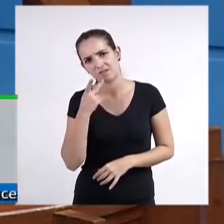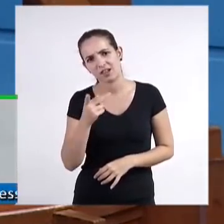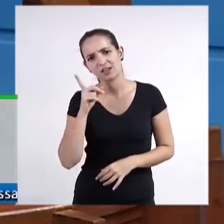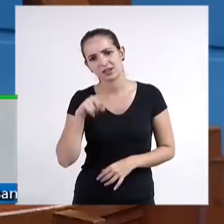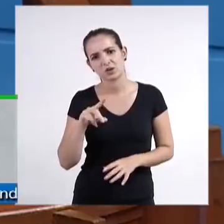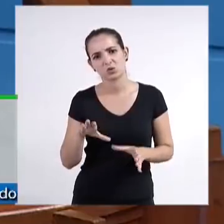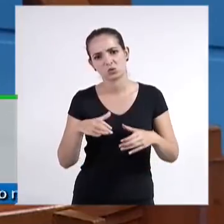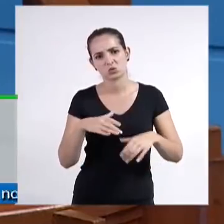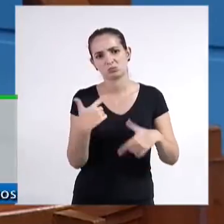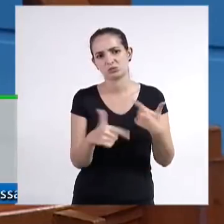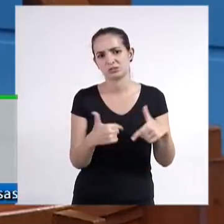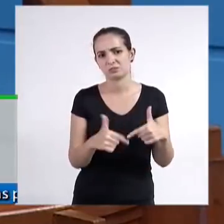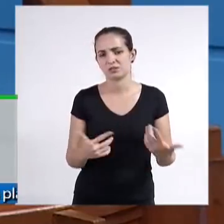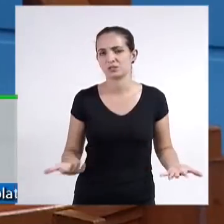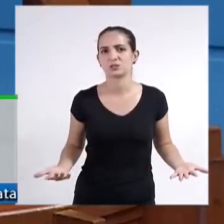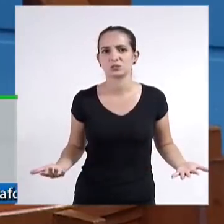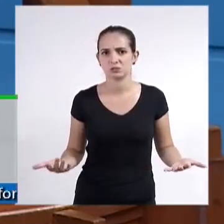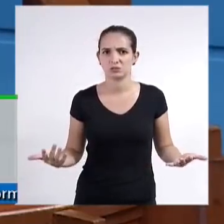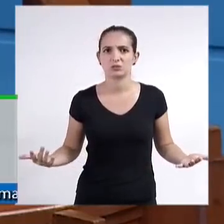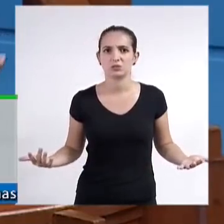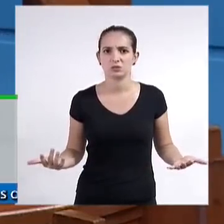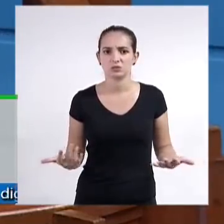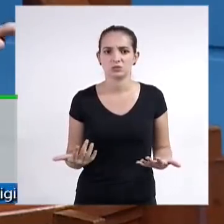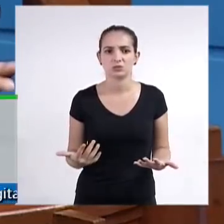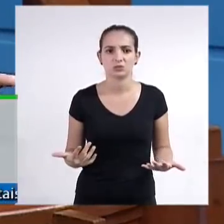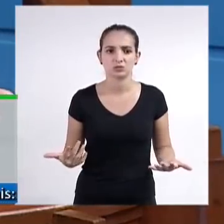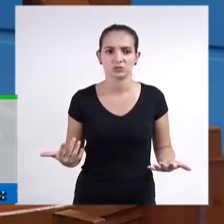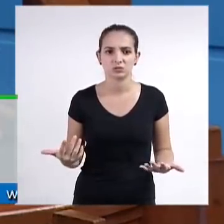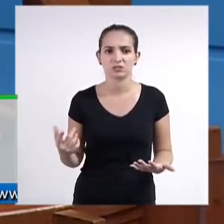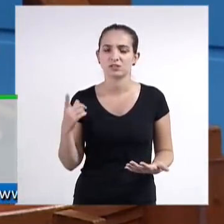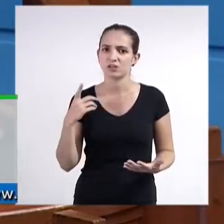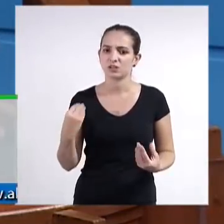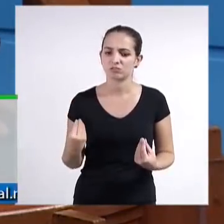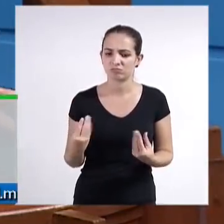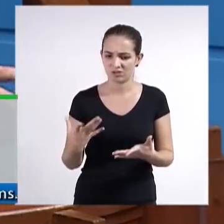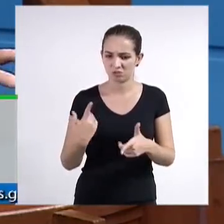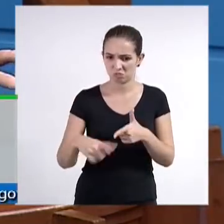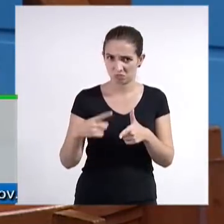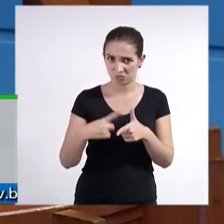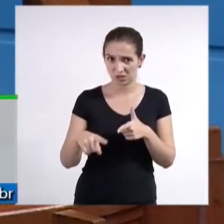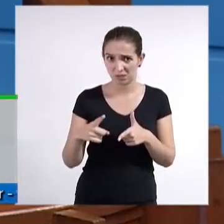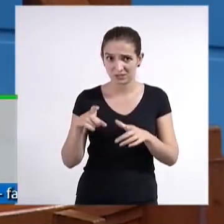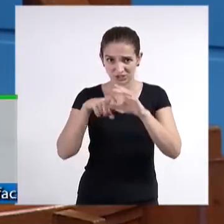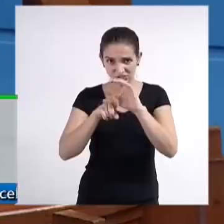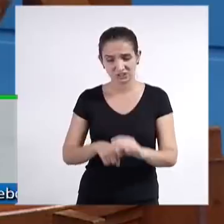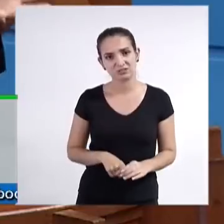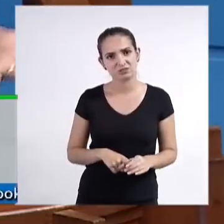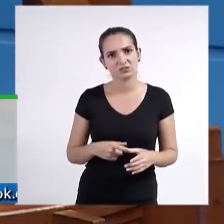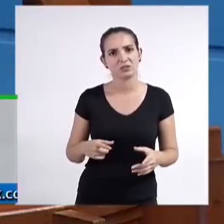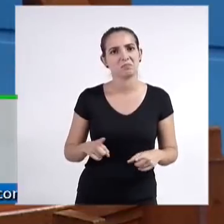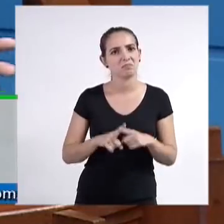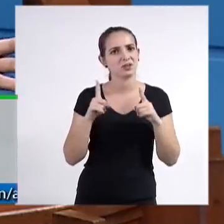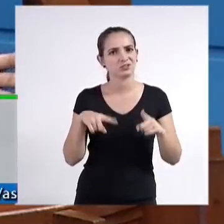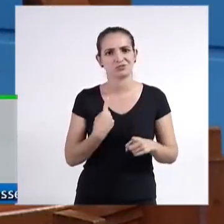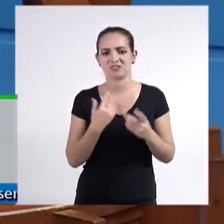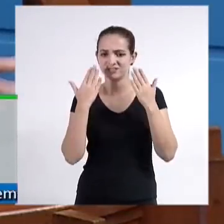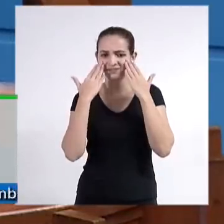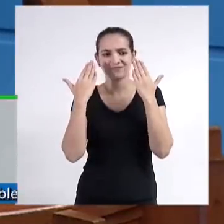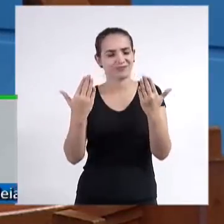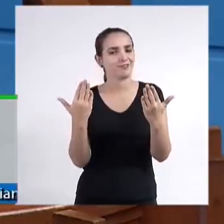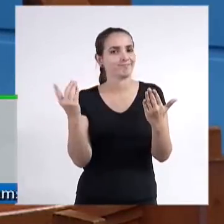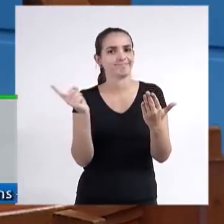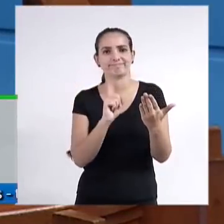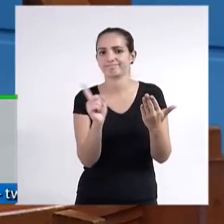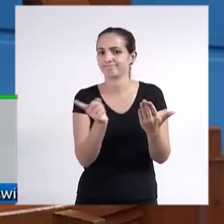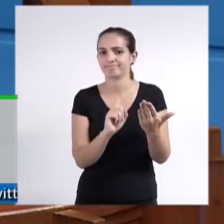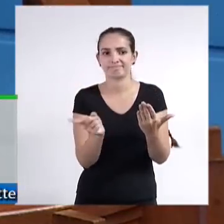os trabalhadores e as trabalhadoras que levaram a esse rombo. Quando, na verdade, nós temos números, dados que não é